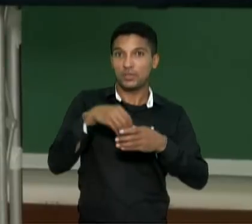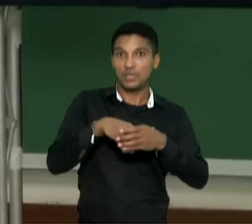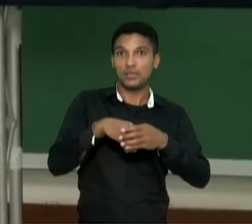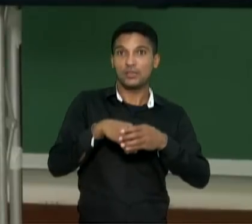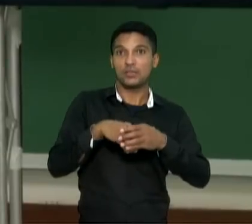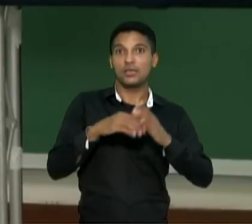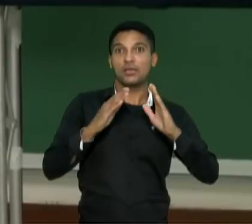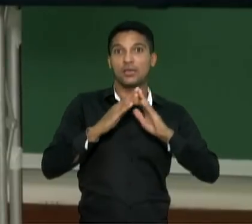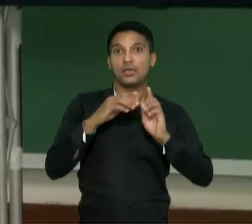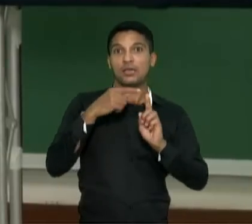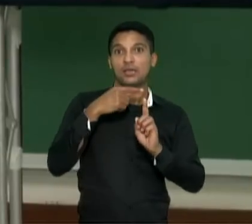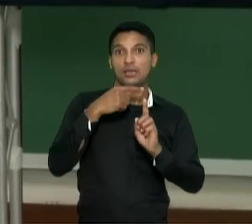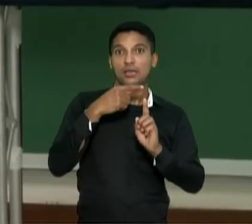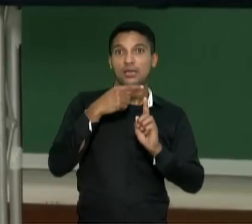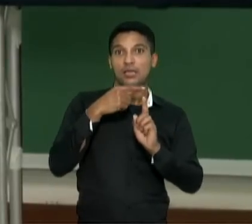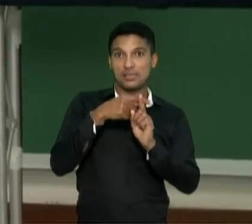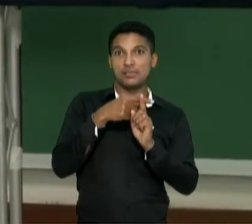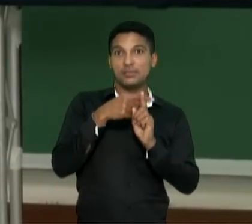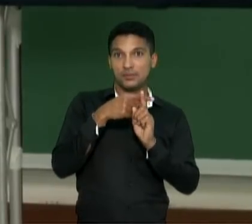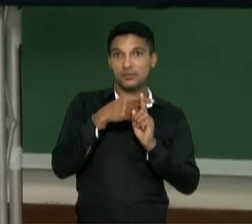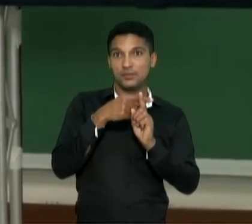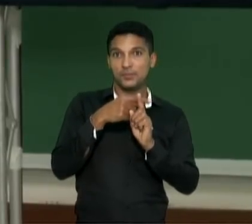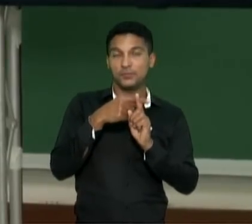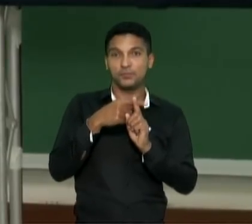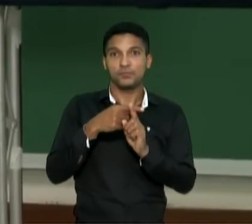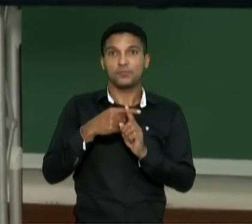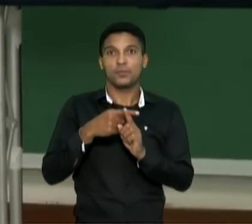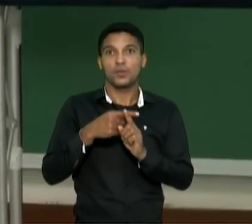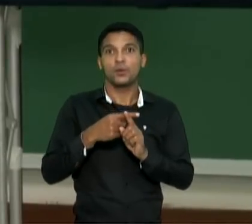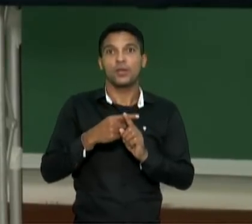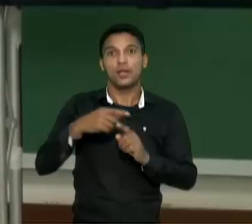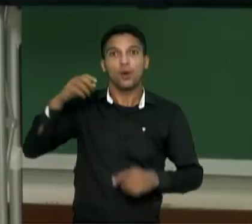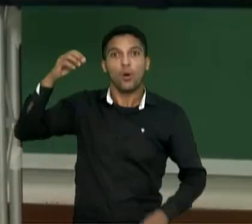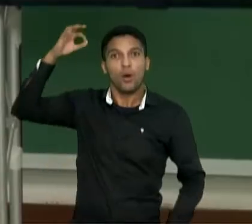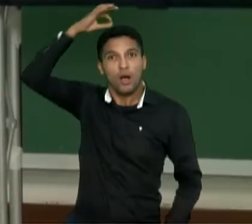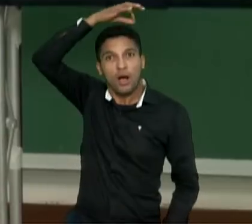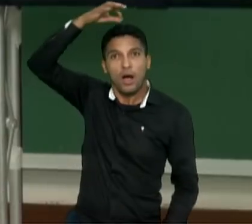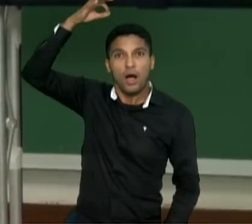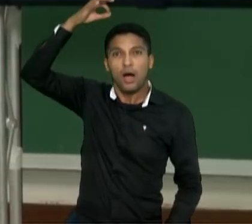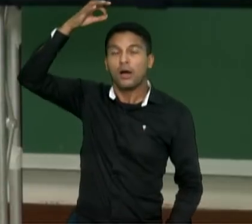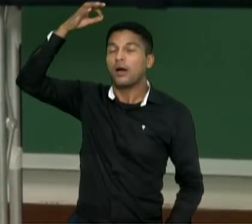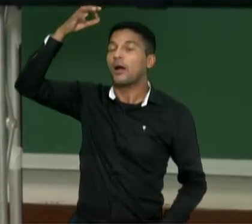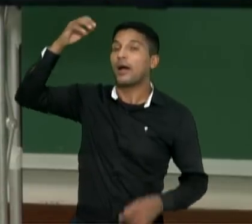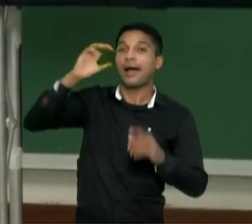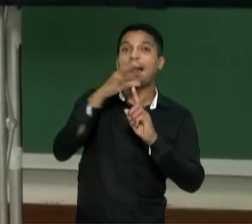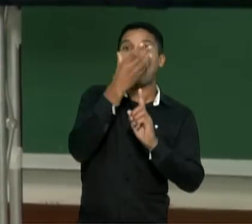de retornar essa função de ligar com o espiritual.